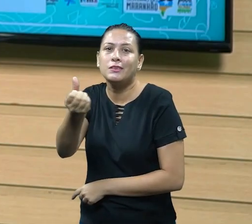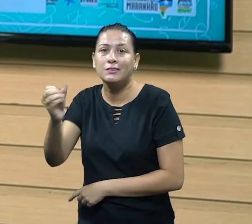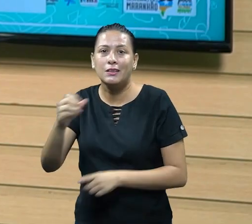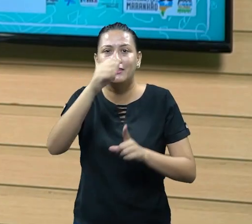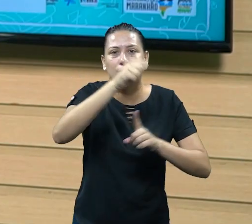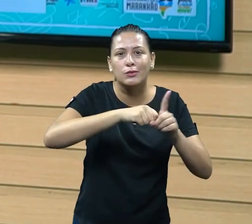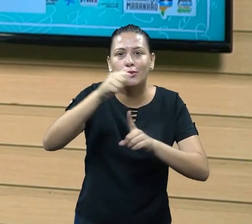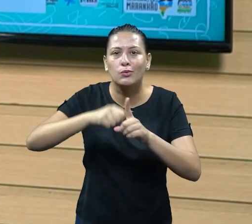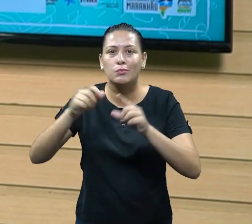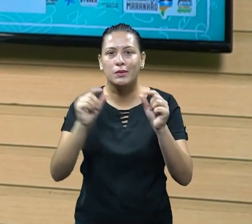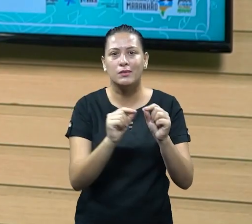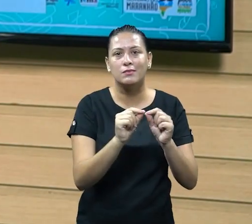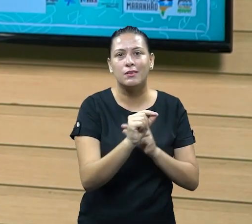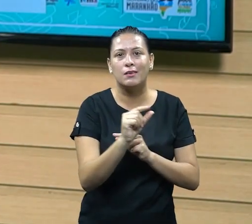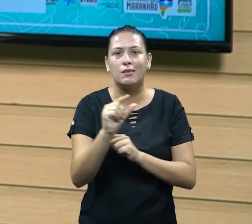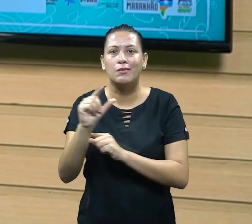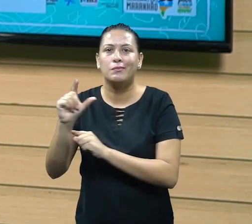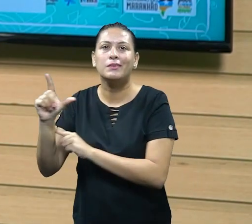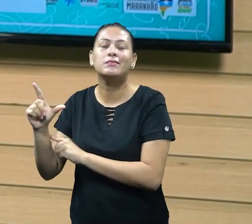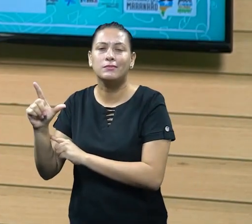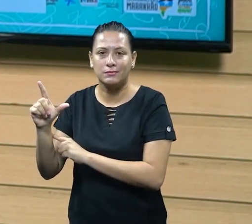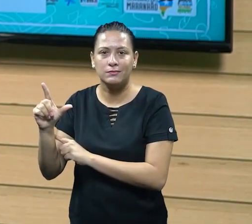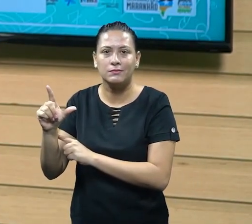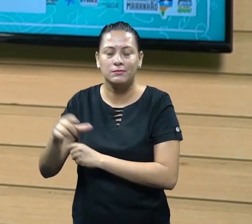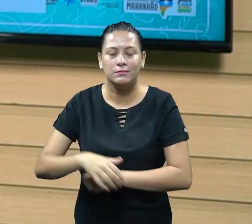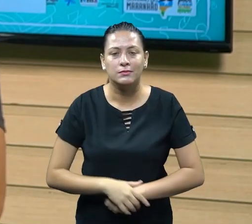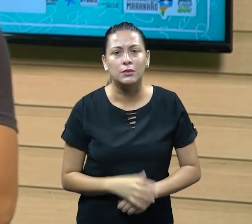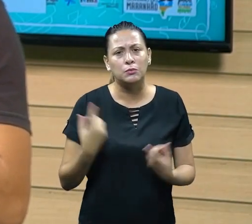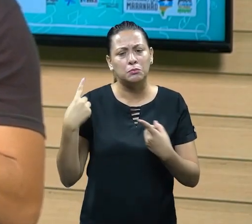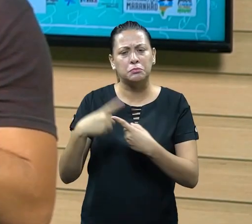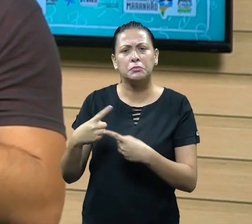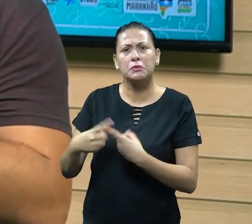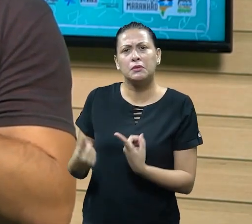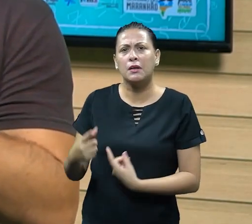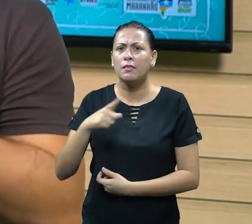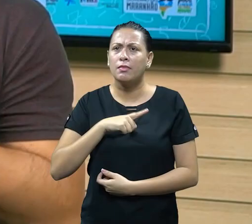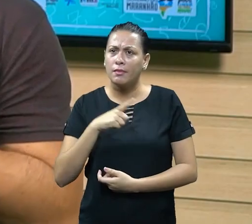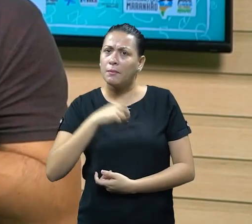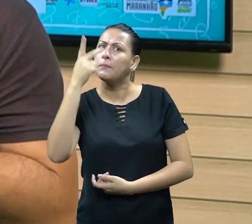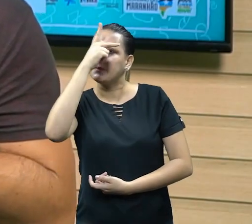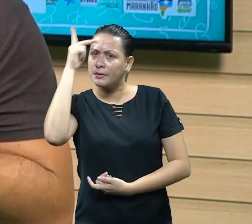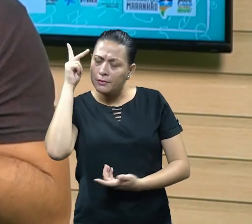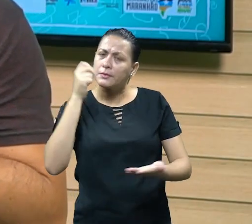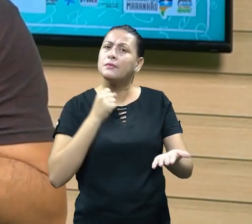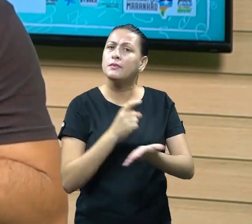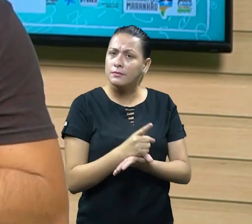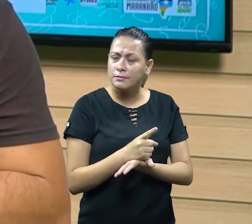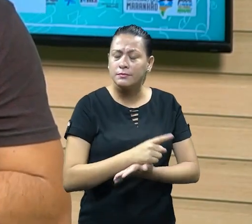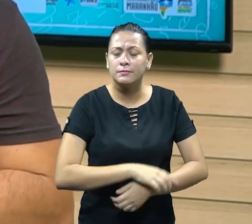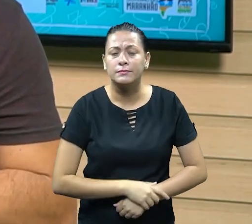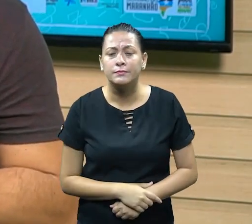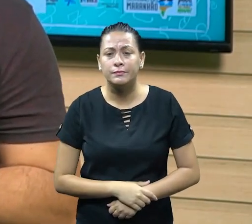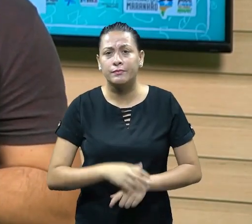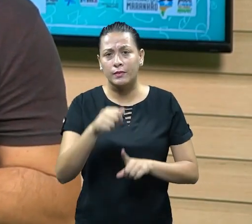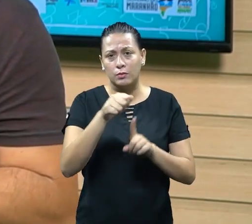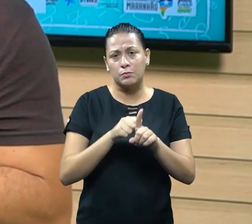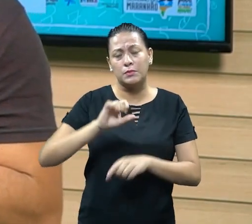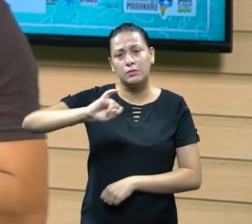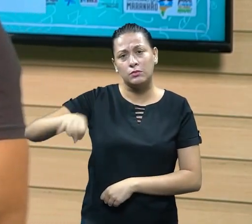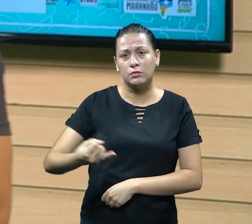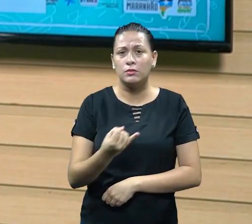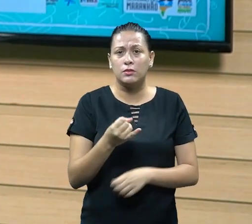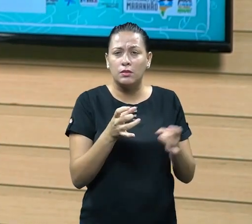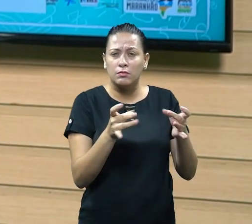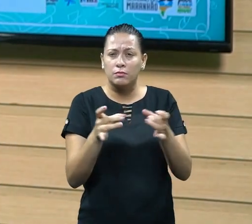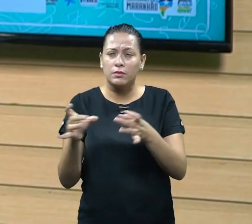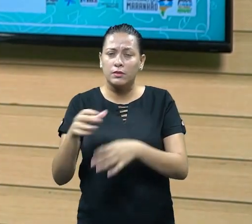um mês para o outro eu vou sempre aumentando a minha produção. Eu vou aumentar por quê? Porque eu tenho cliente para isso. Então, no mês de janeiro, eu consegui